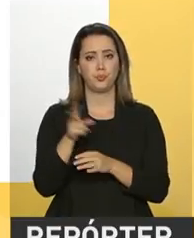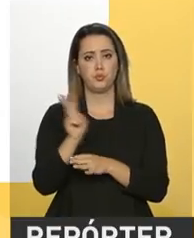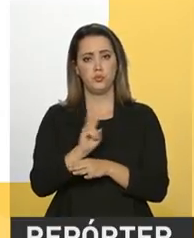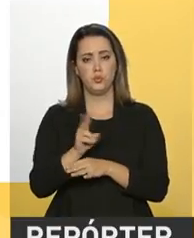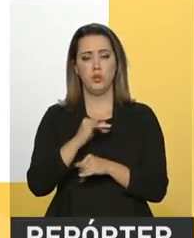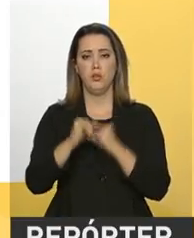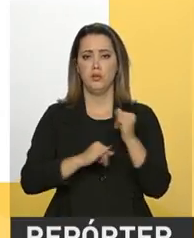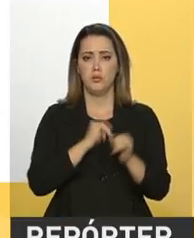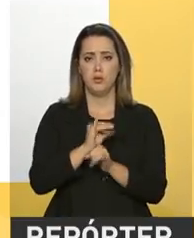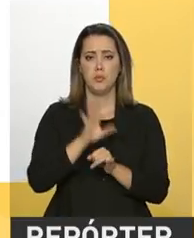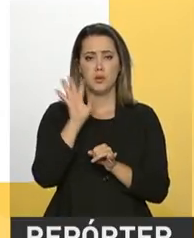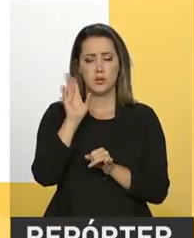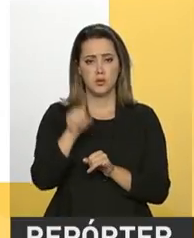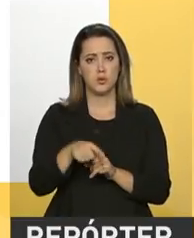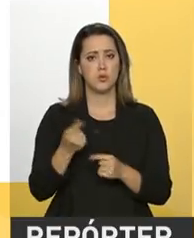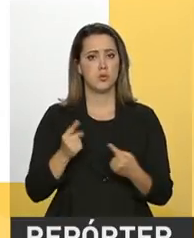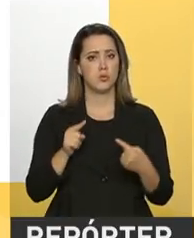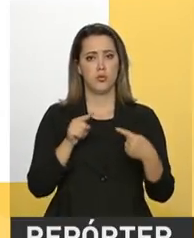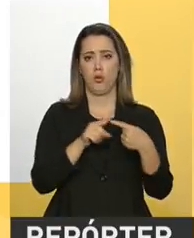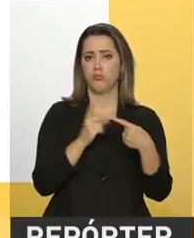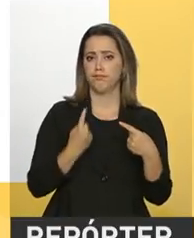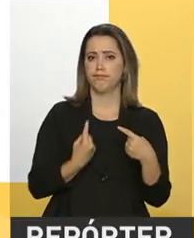absolutamente central